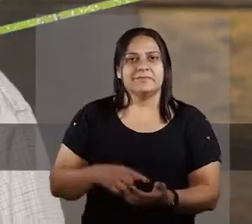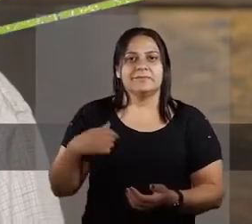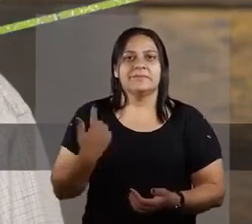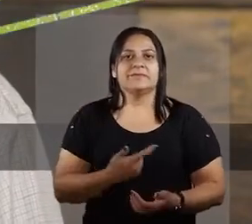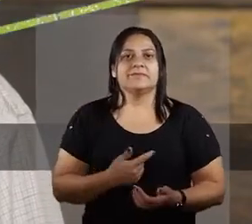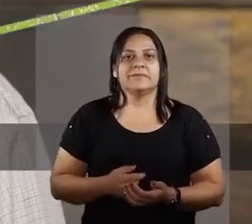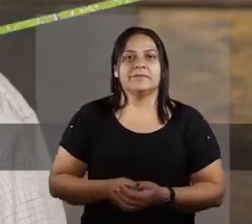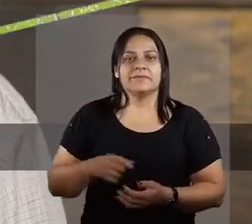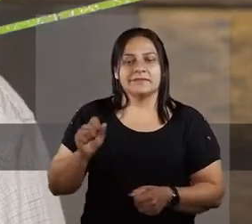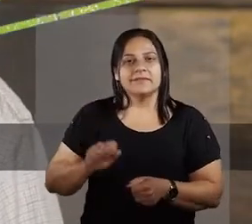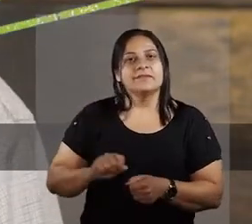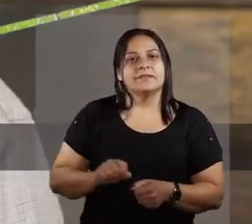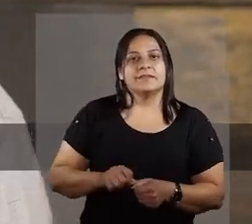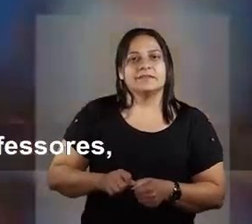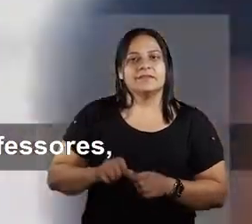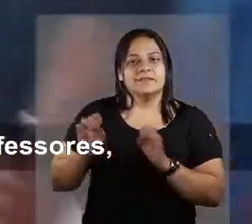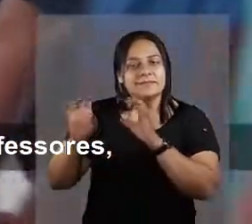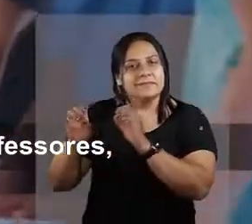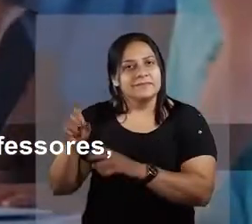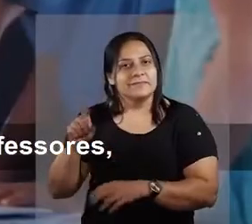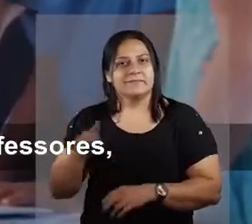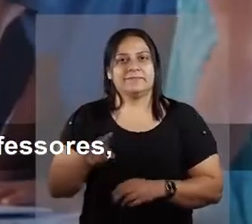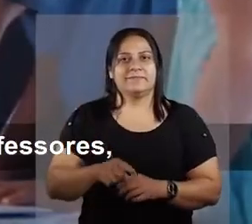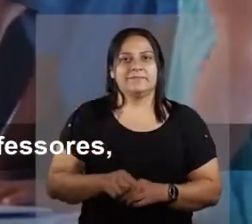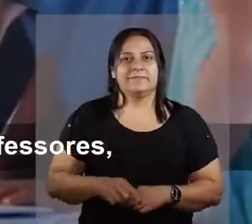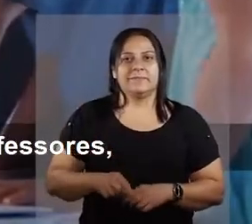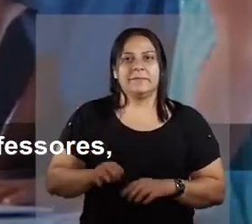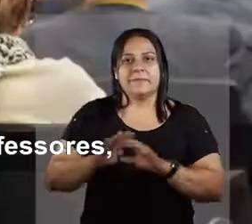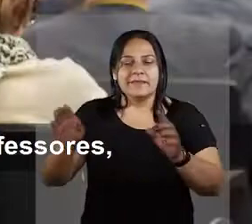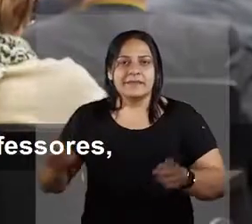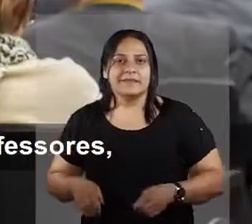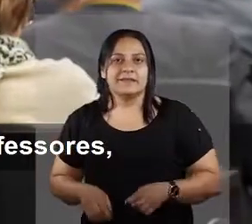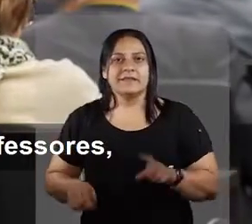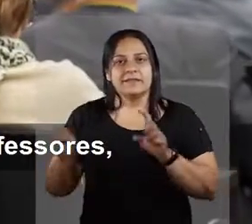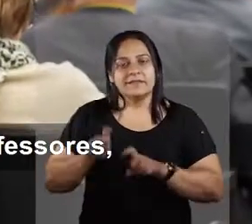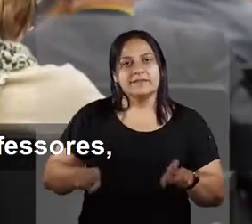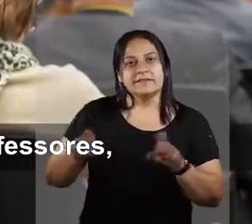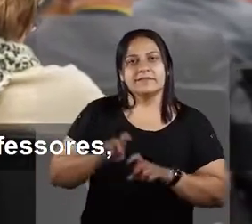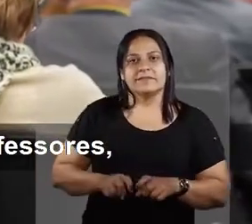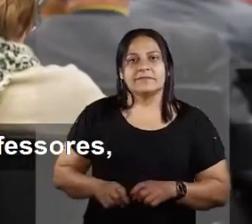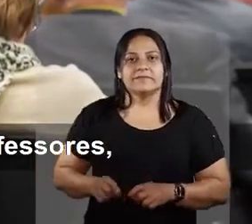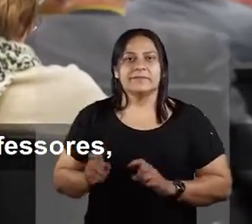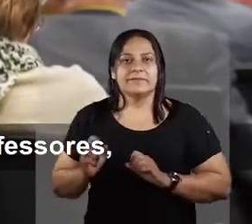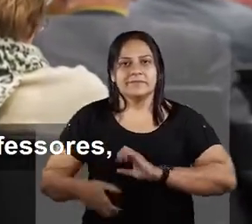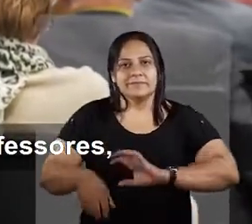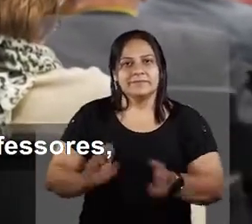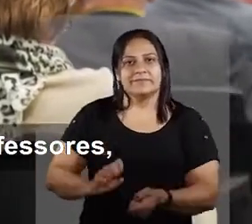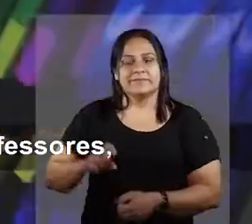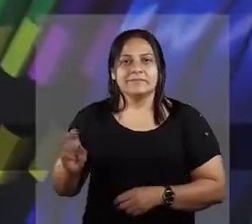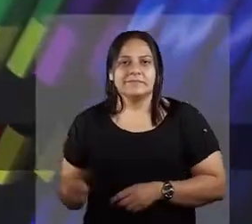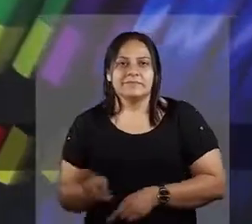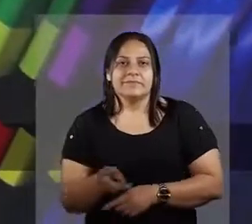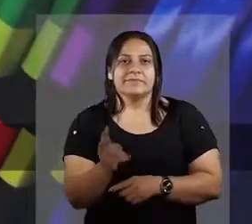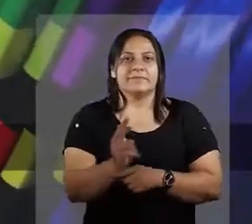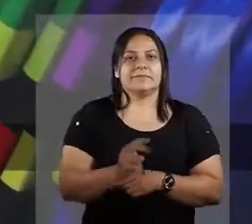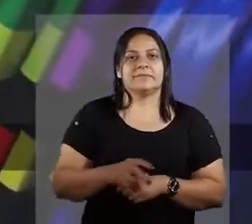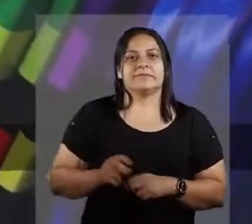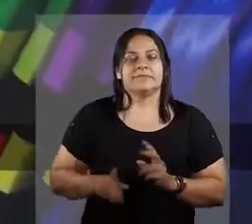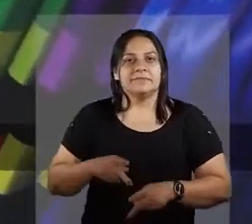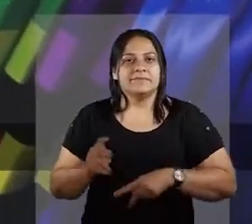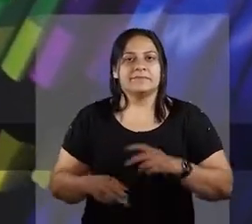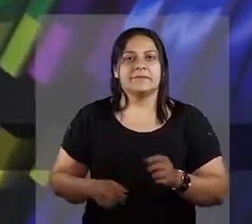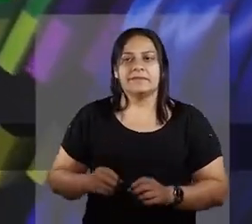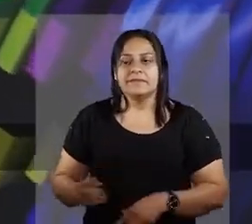feito especialmente para vocês. Salas de informática, formação continuada para os professores, distribuição